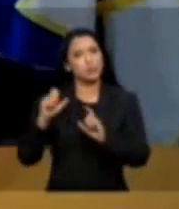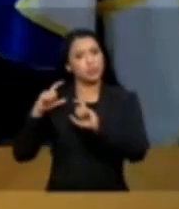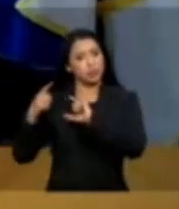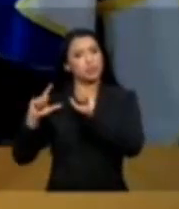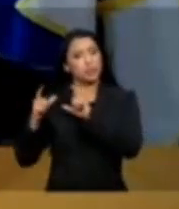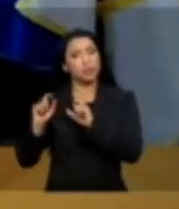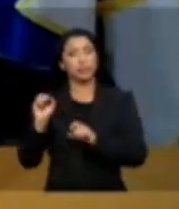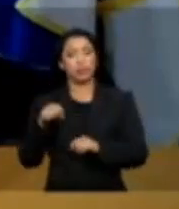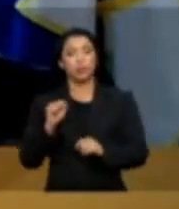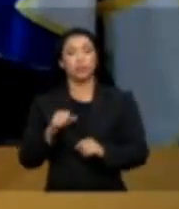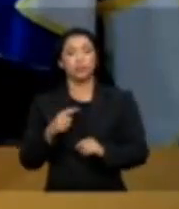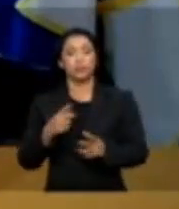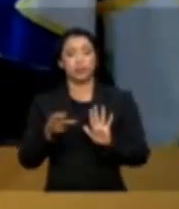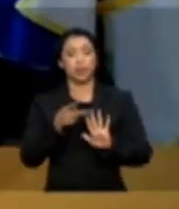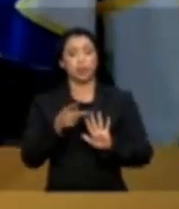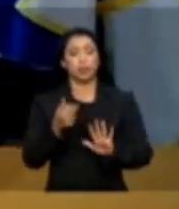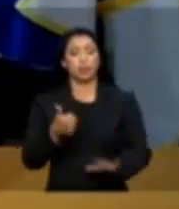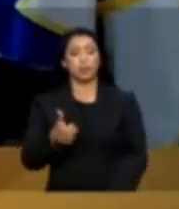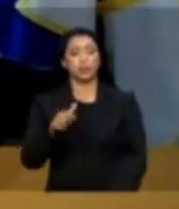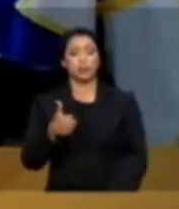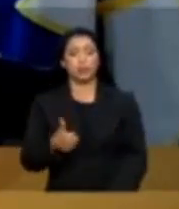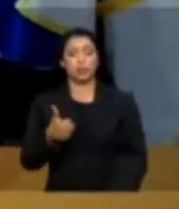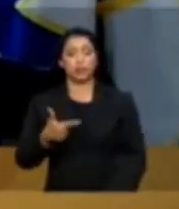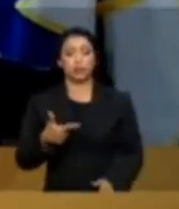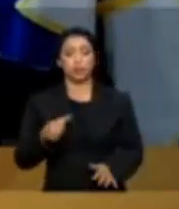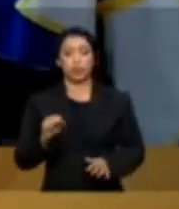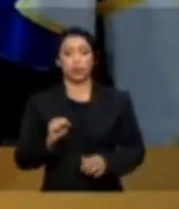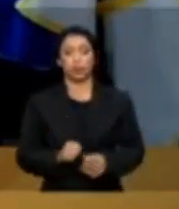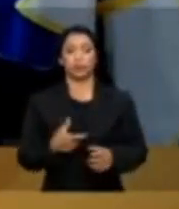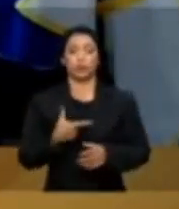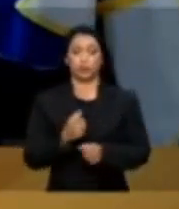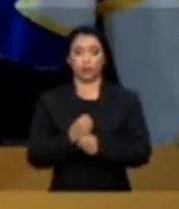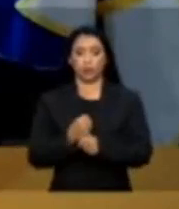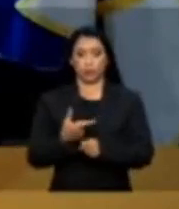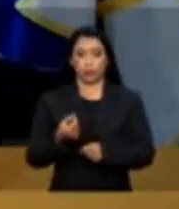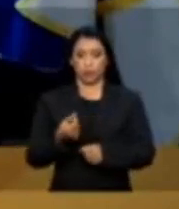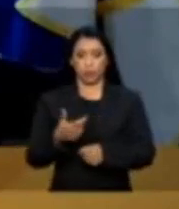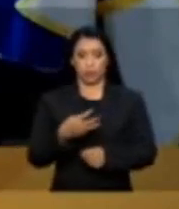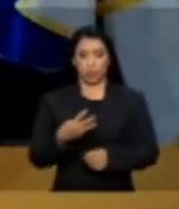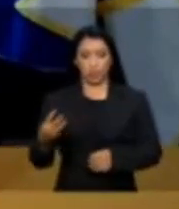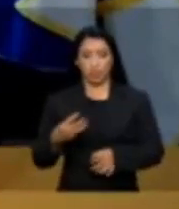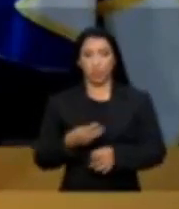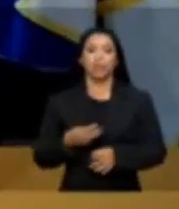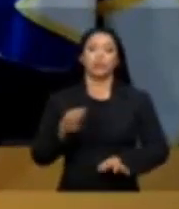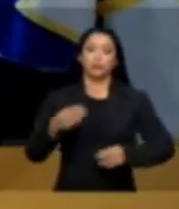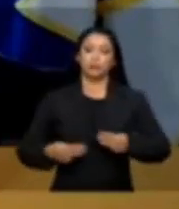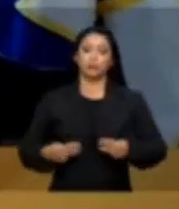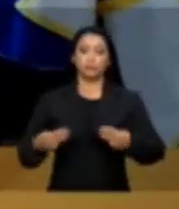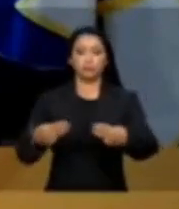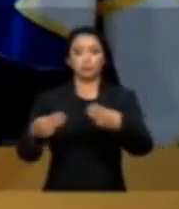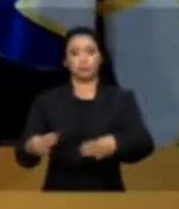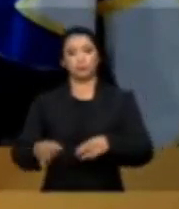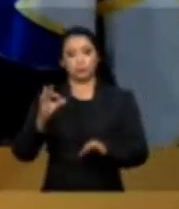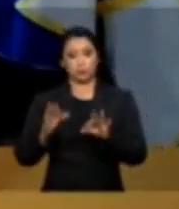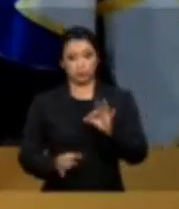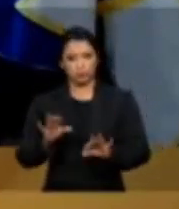tradicional, na forma da Portaria 1128 de 2003, do Ministério da Justiça. Trata-se de